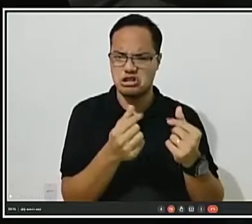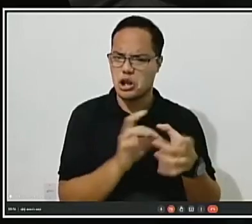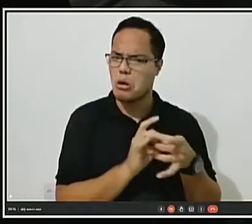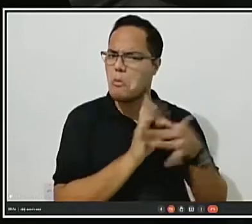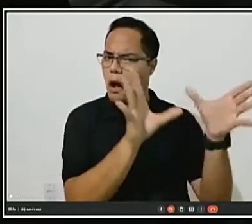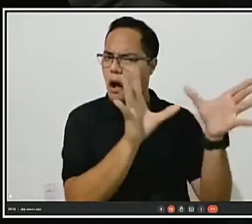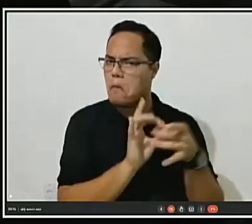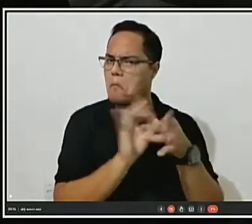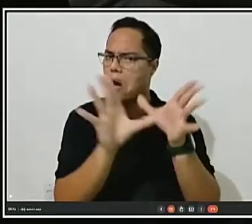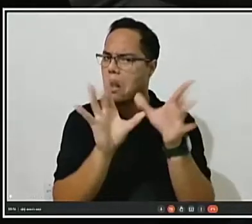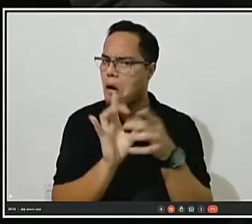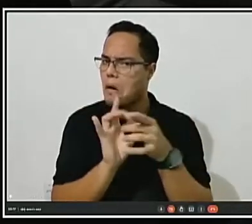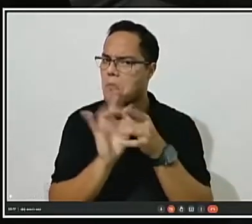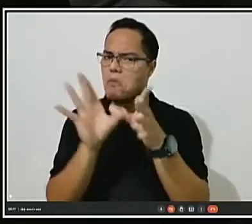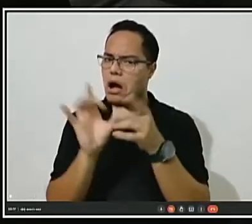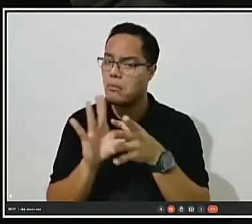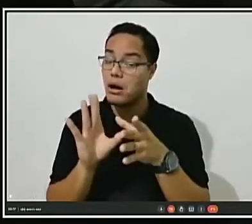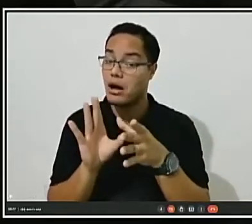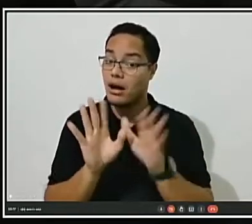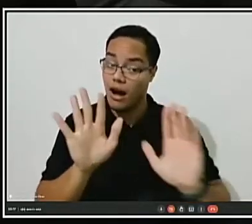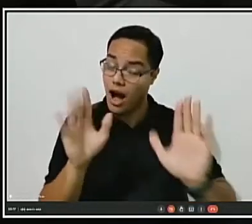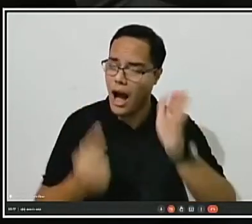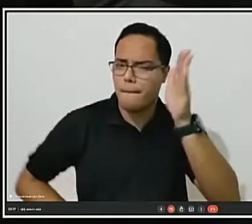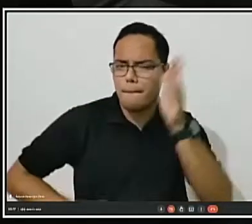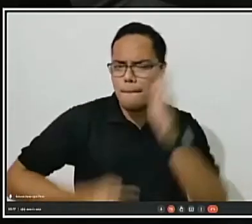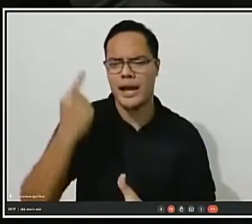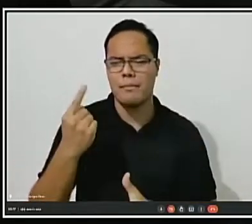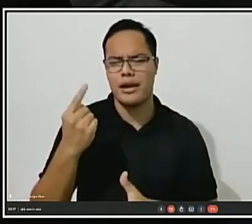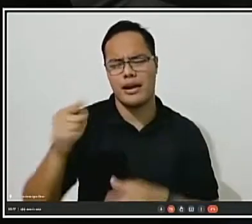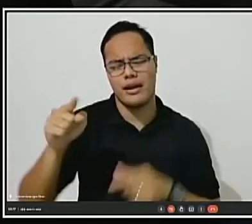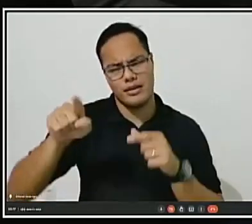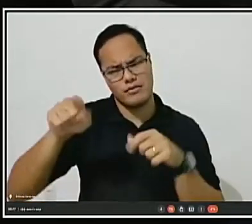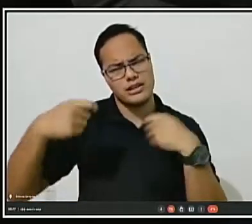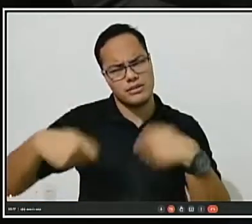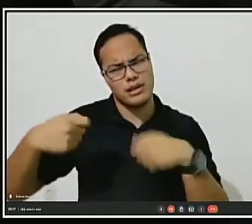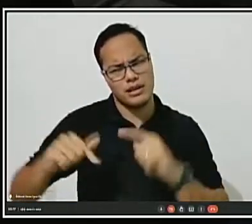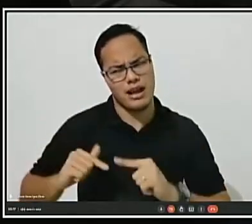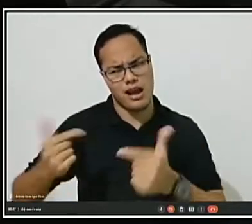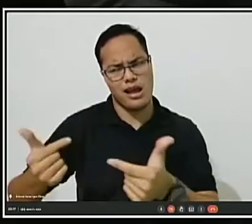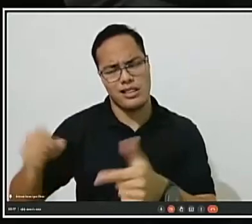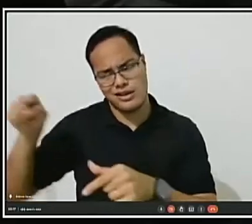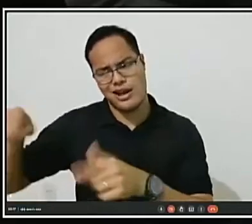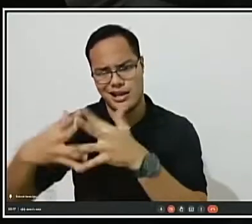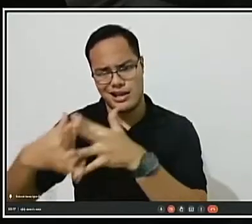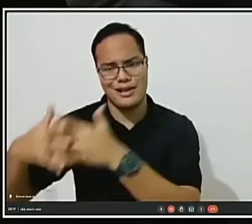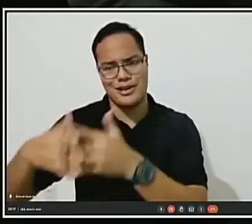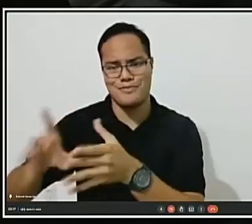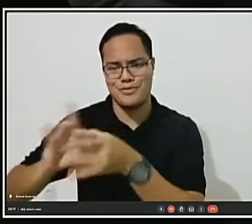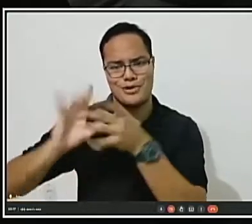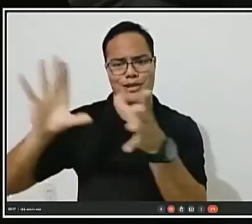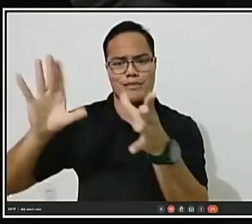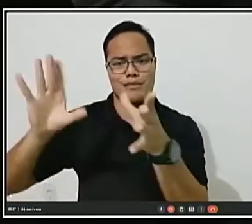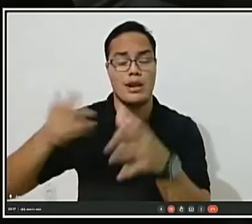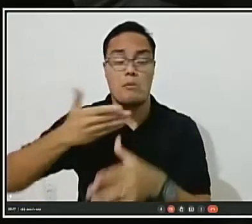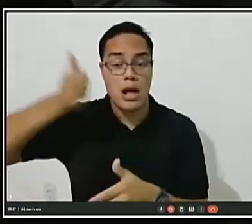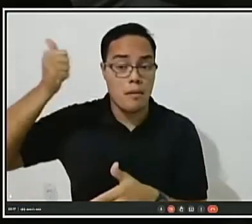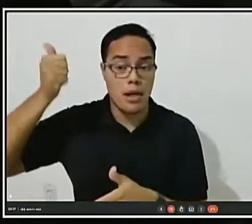coisa que o senhor devia fazer é liberar esse caminhão para que dê condições para a cooperativa melhore o sistema de coleta do lixo